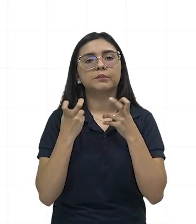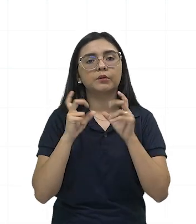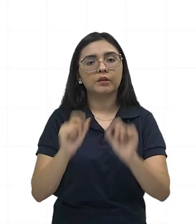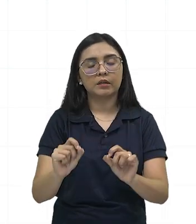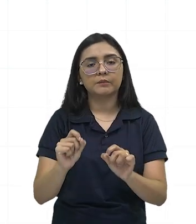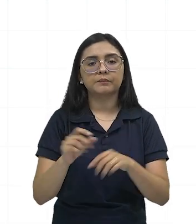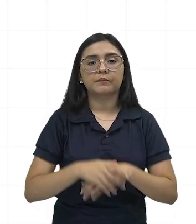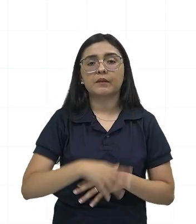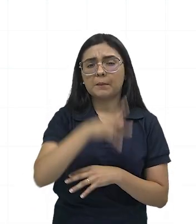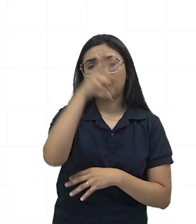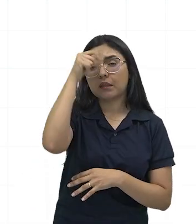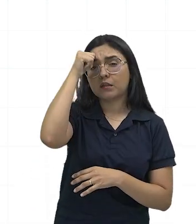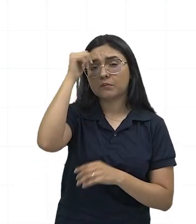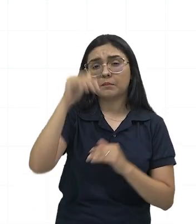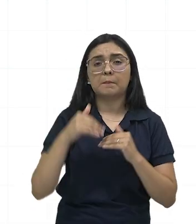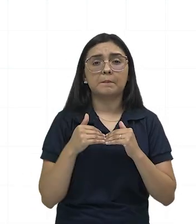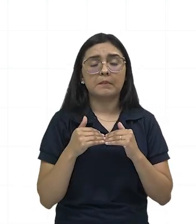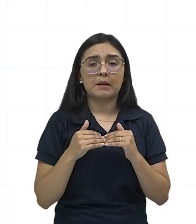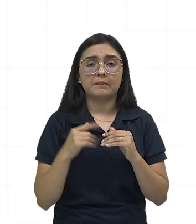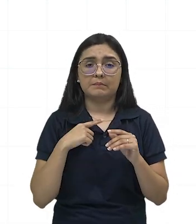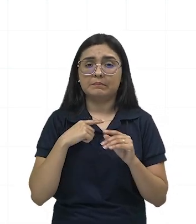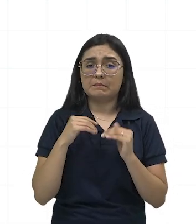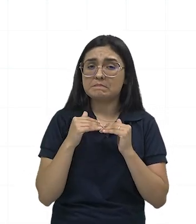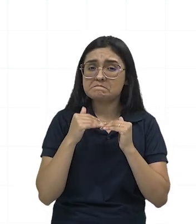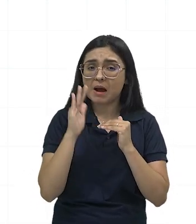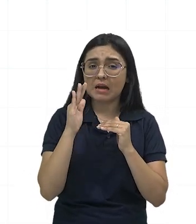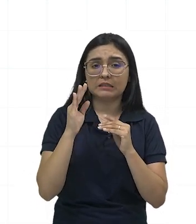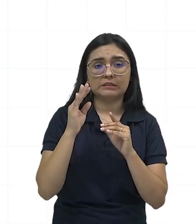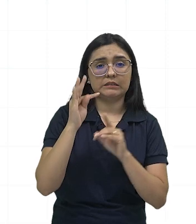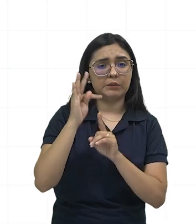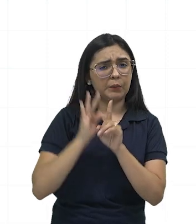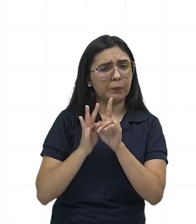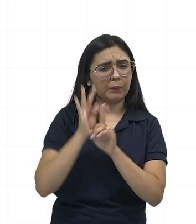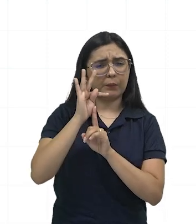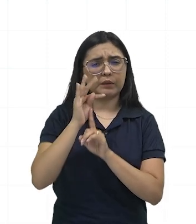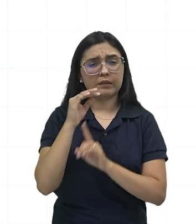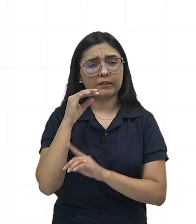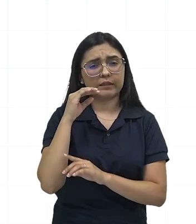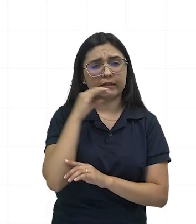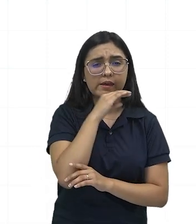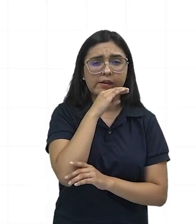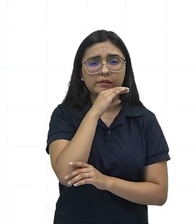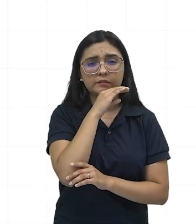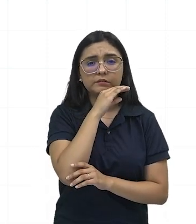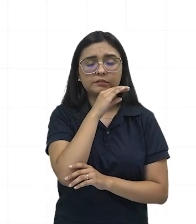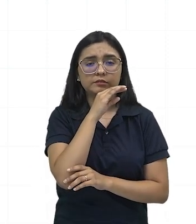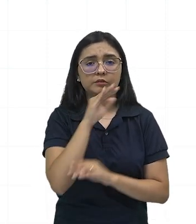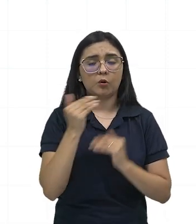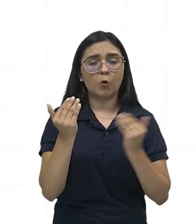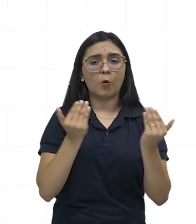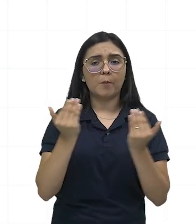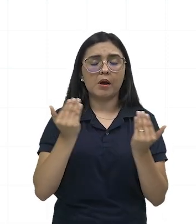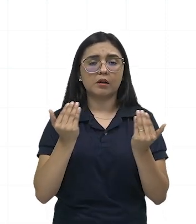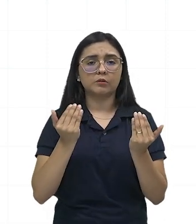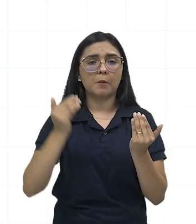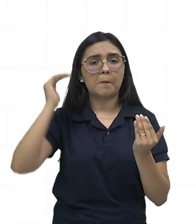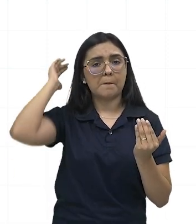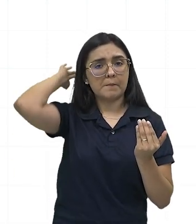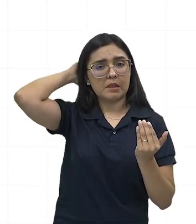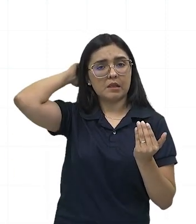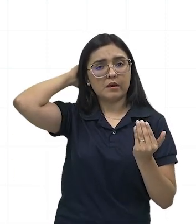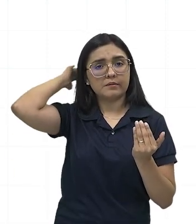que Manaus ainda fica um pouquinho mais quente, né? Manaus tem uma média um pouquinho maior quando comparado